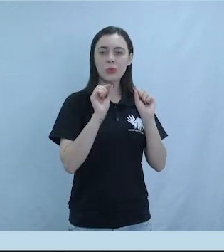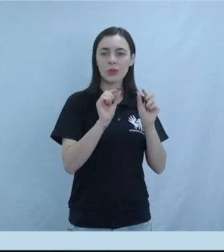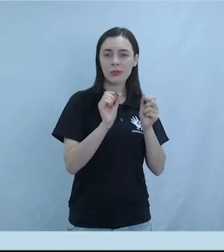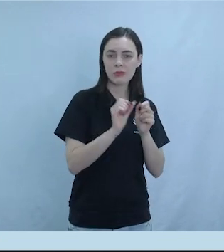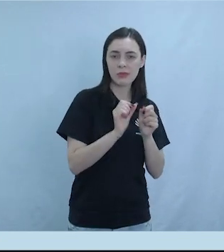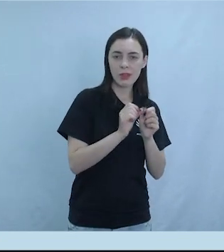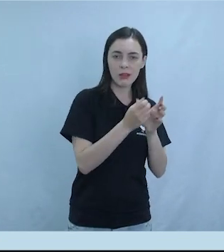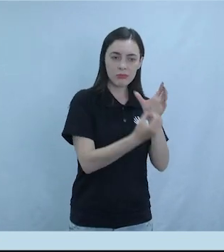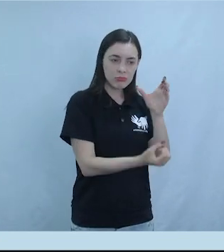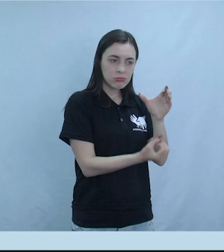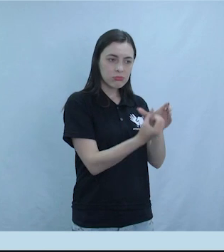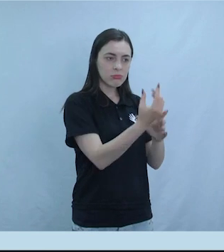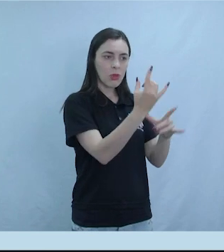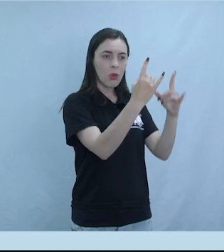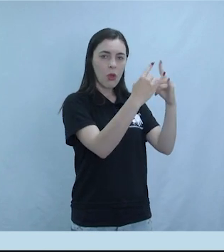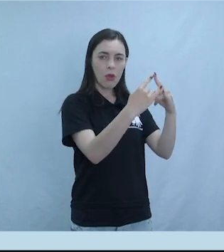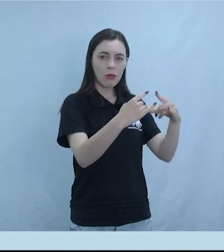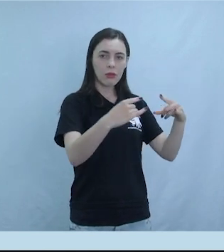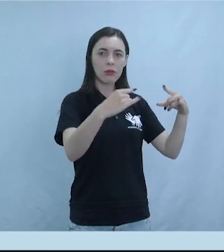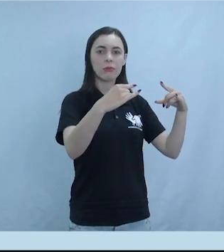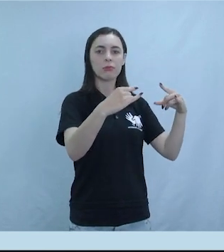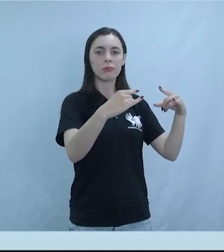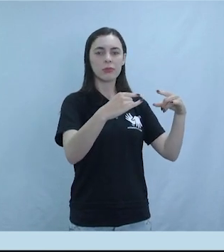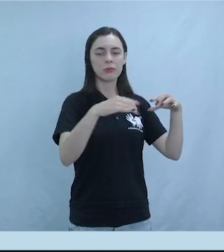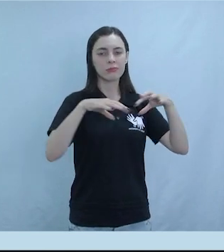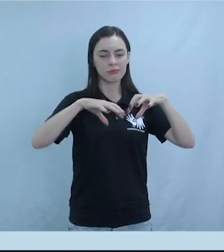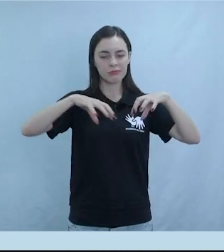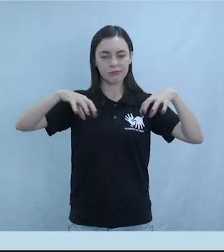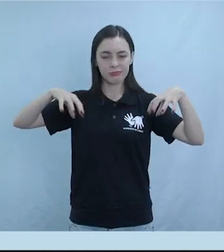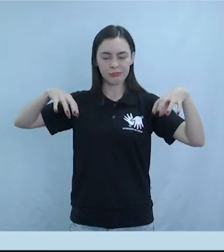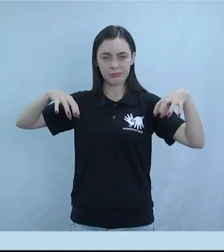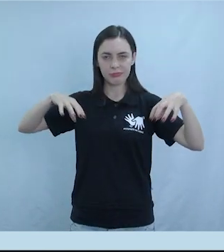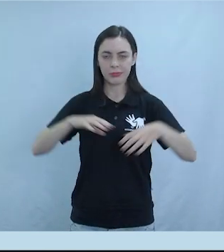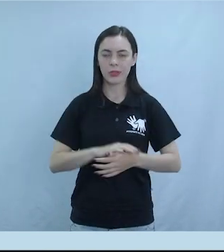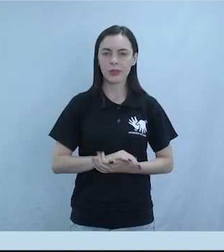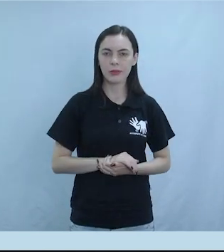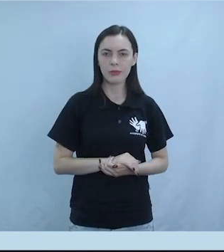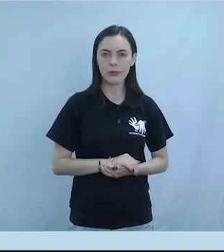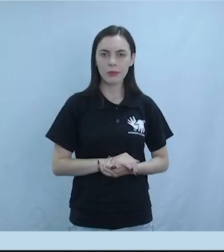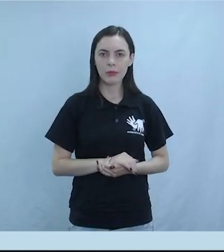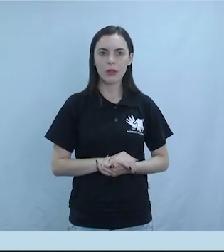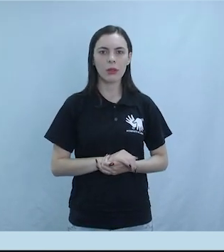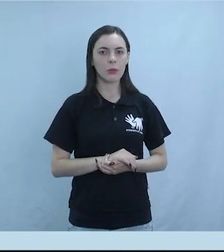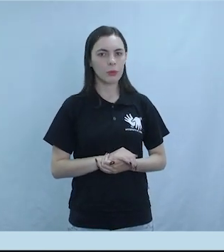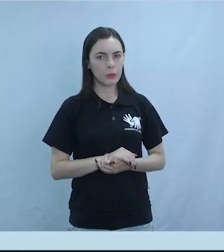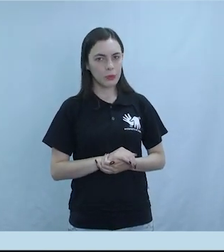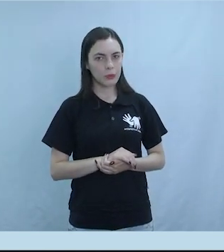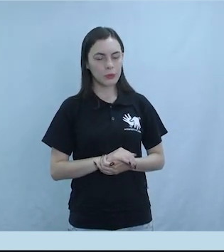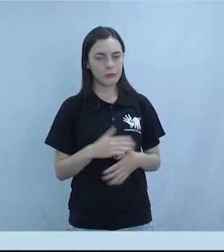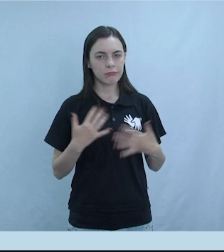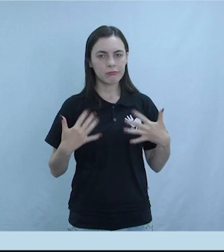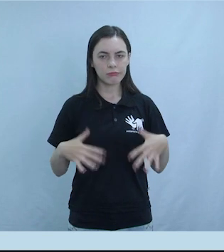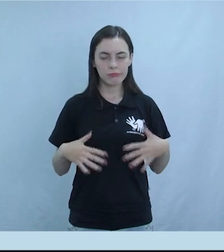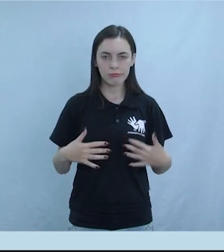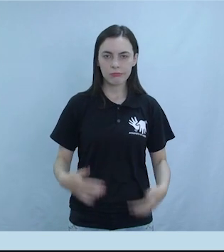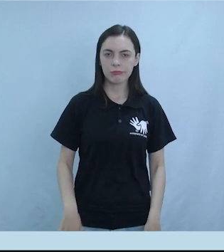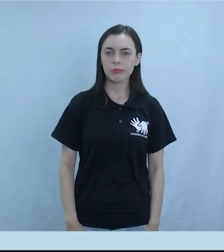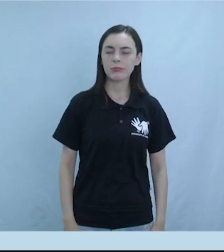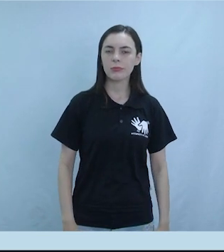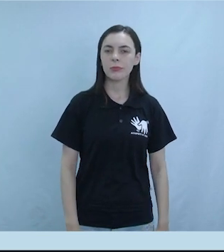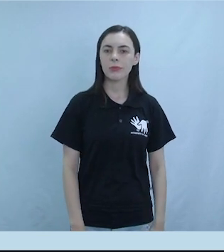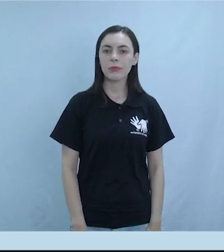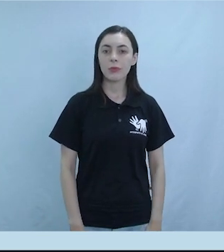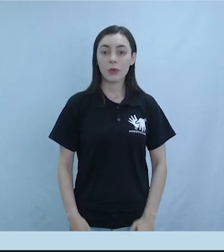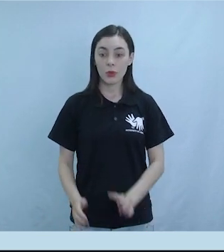e montar um acampamento separado. Nossa! Uhum.